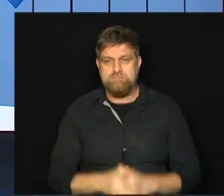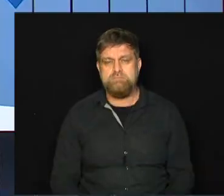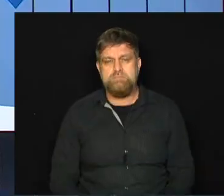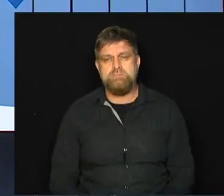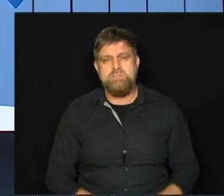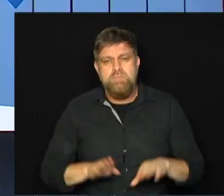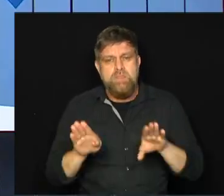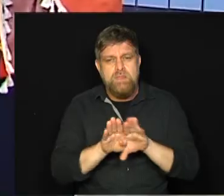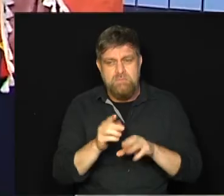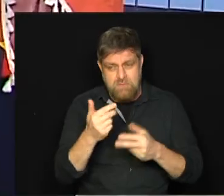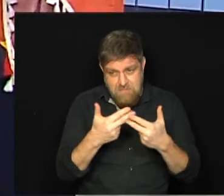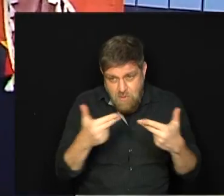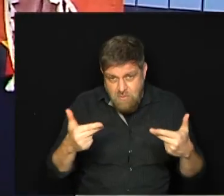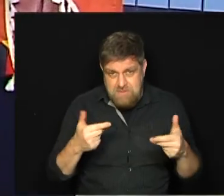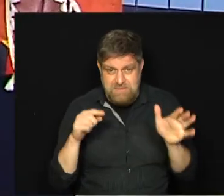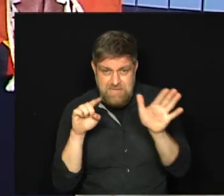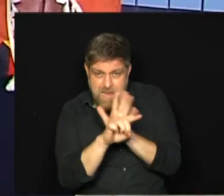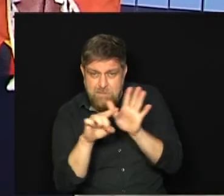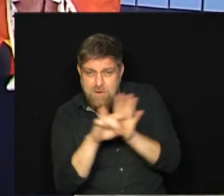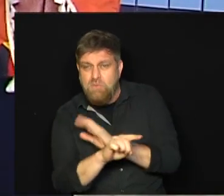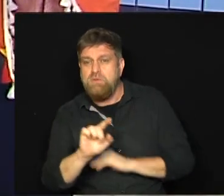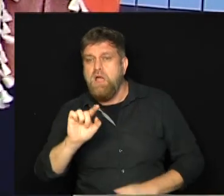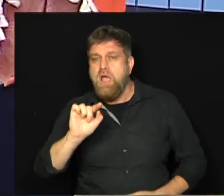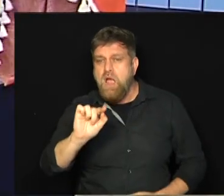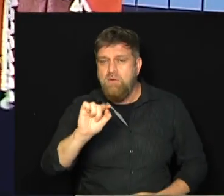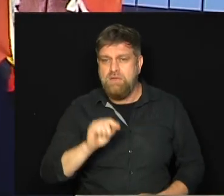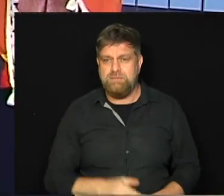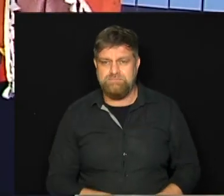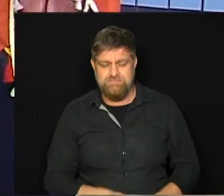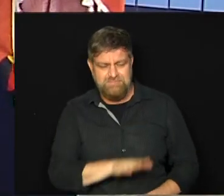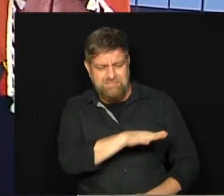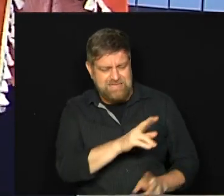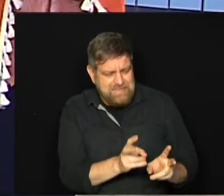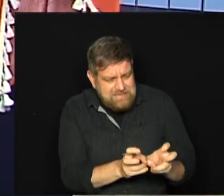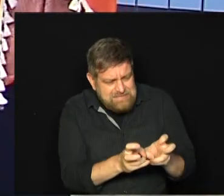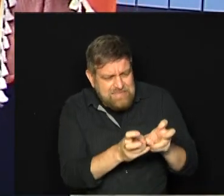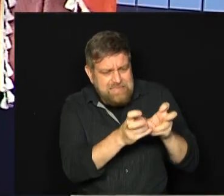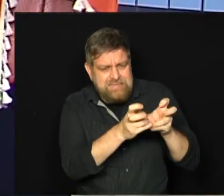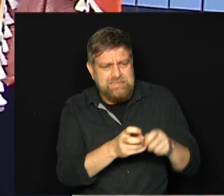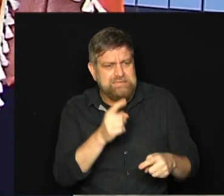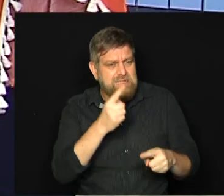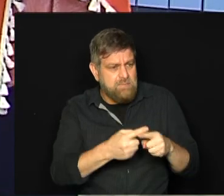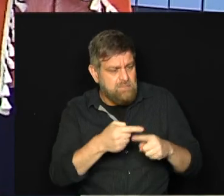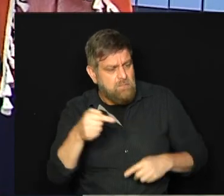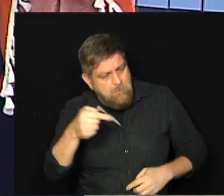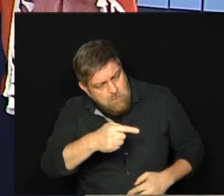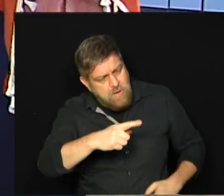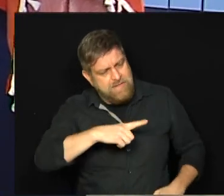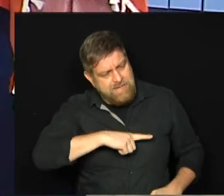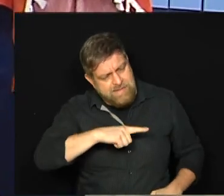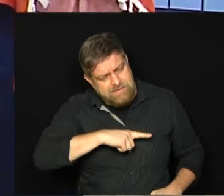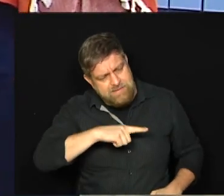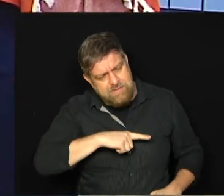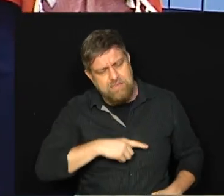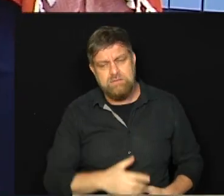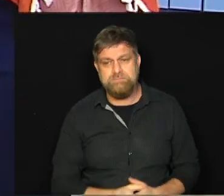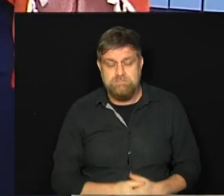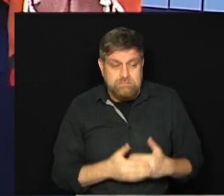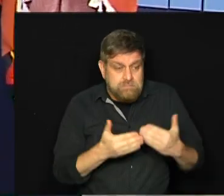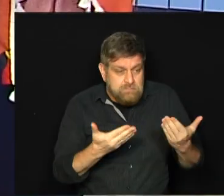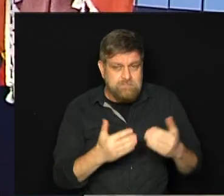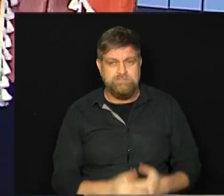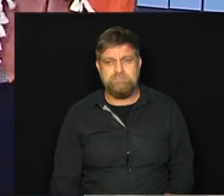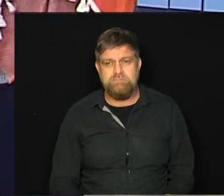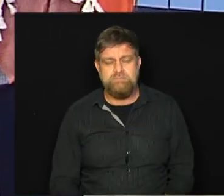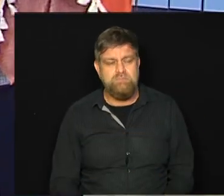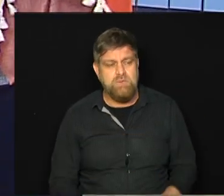uma outra coisa que eu queria perguntar para a senhora: a gente falou desse câncer, o que, que pode causar, o que, que pode vir a desencadear o câncer infantil, e quais